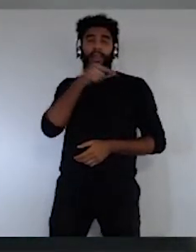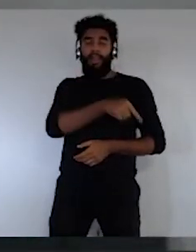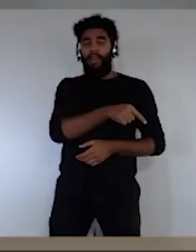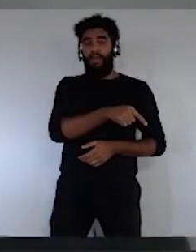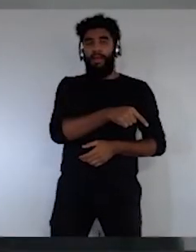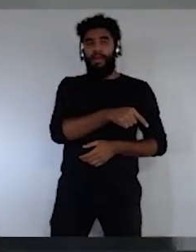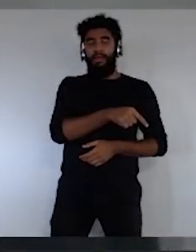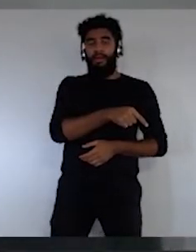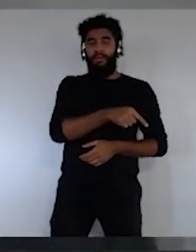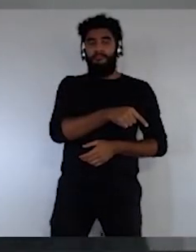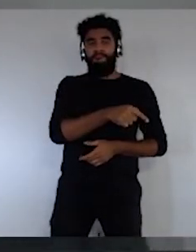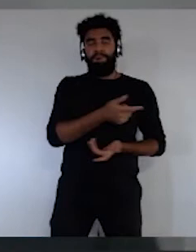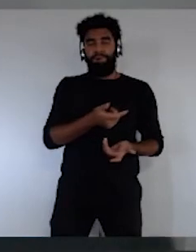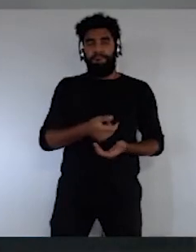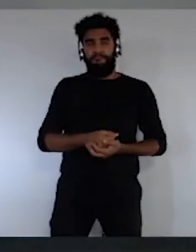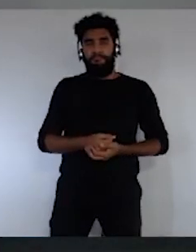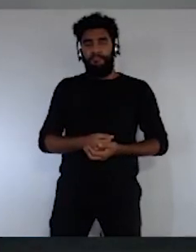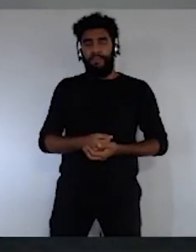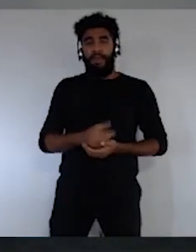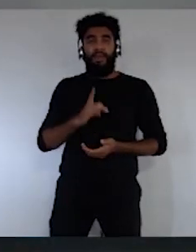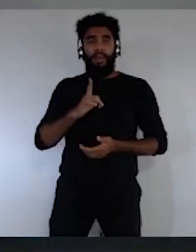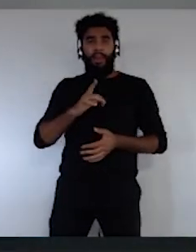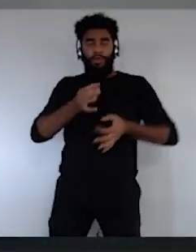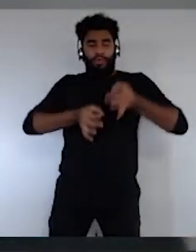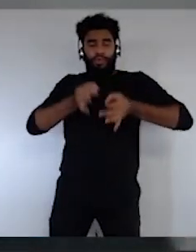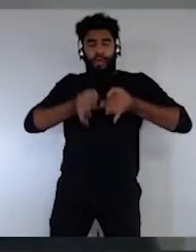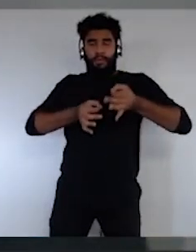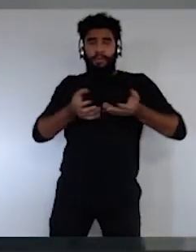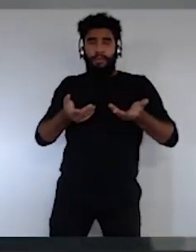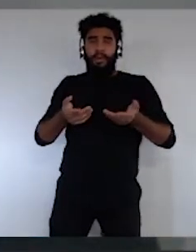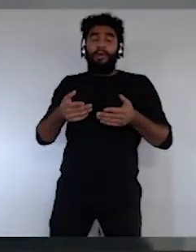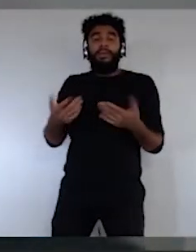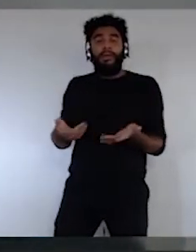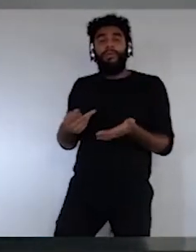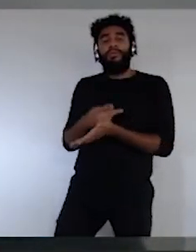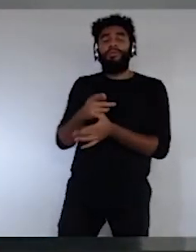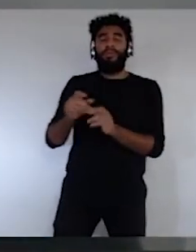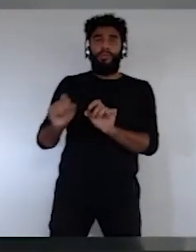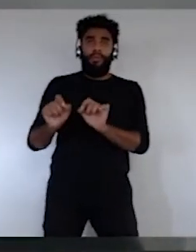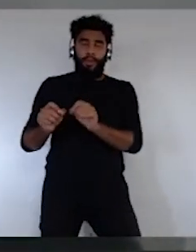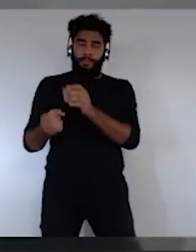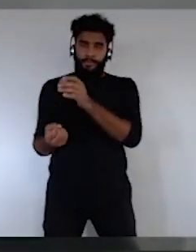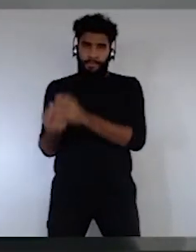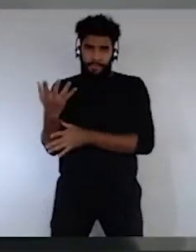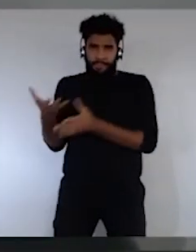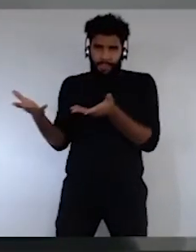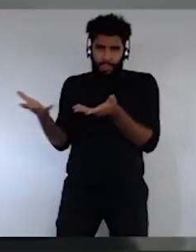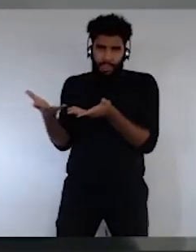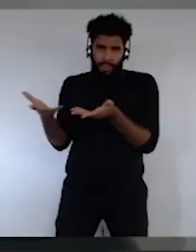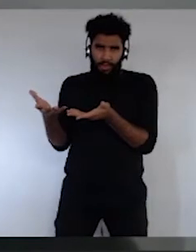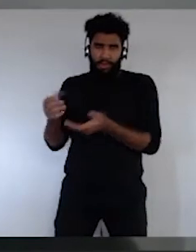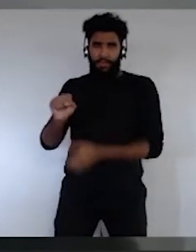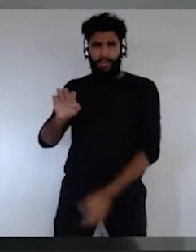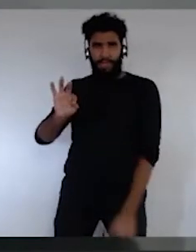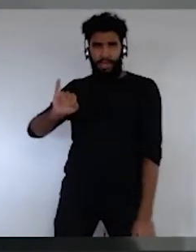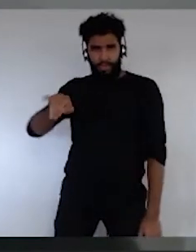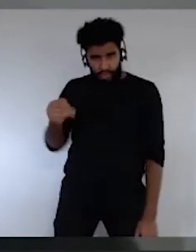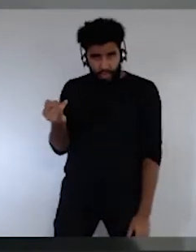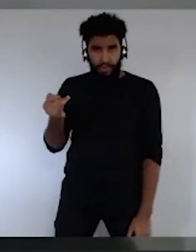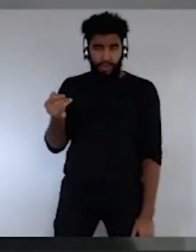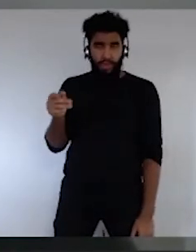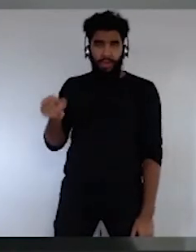proposta está ainda só na imprensa. Eu olhei hoje mesmo no andamento da PEC 199, o texto que está lá é o texto